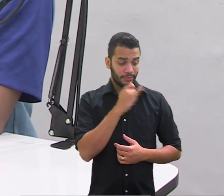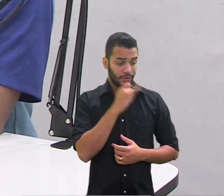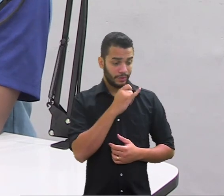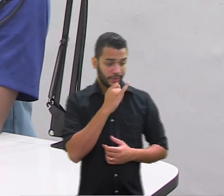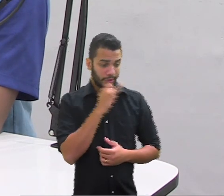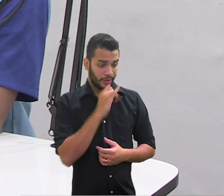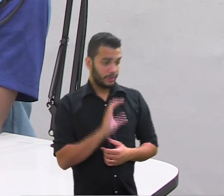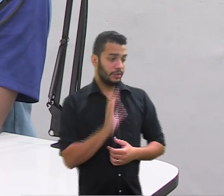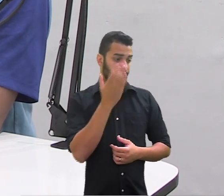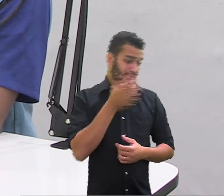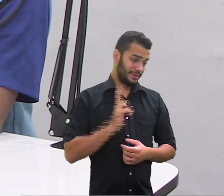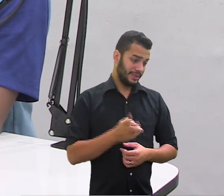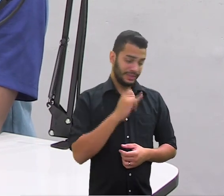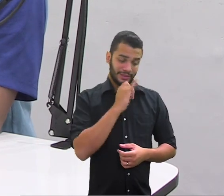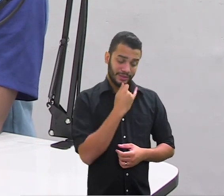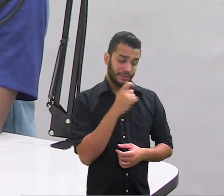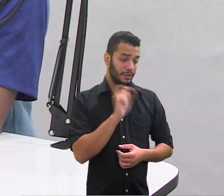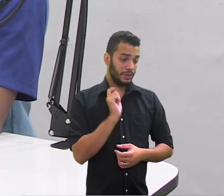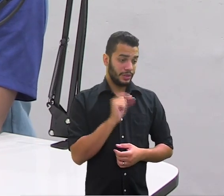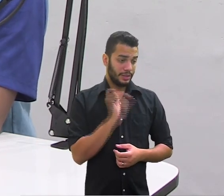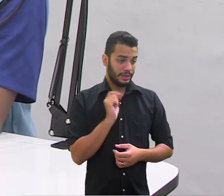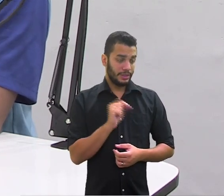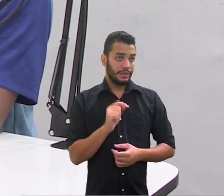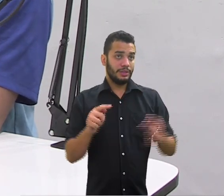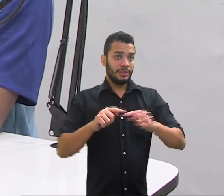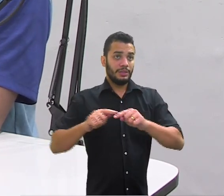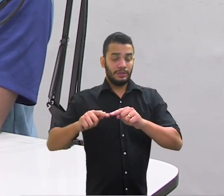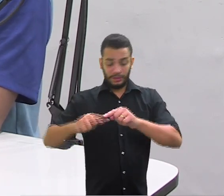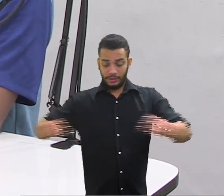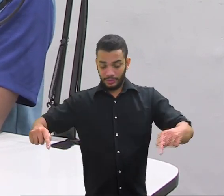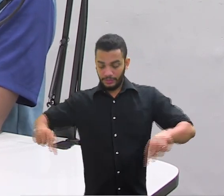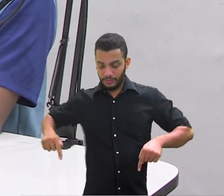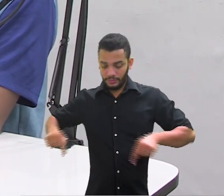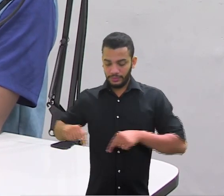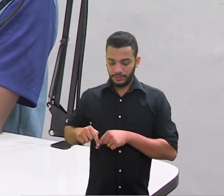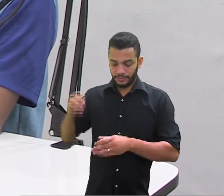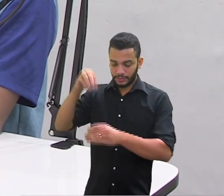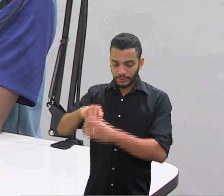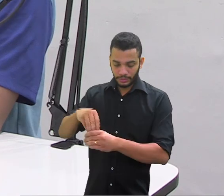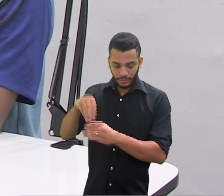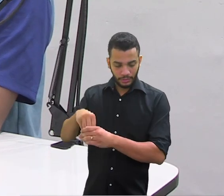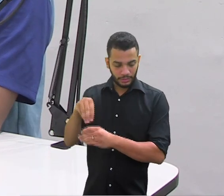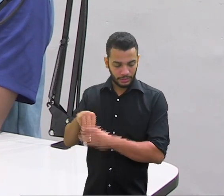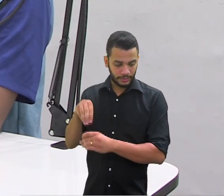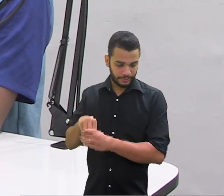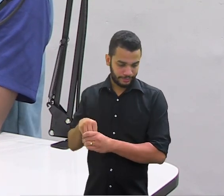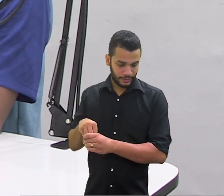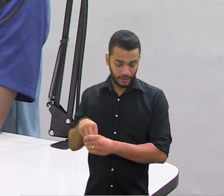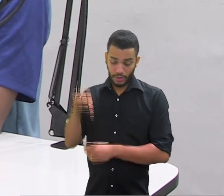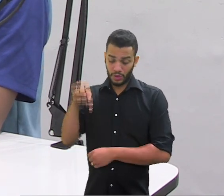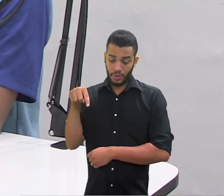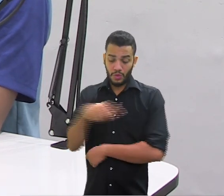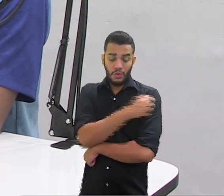professor, assim, não tá nem aí e Não está acaba... preparado, né? Não Aham. sabe como lidar com a situação. Eu